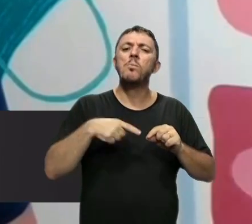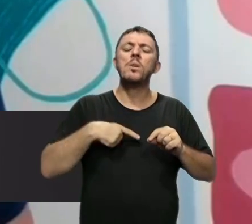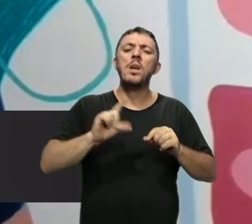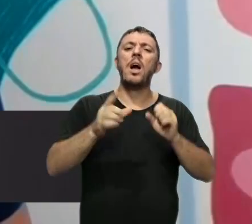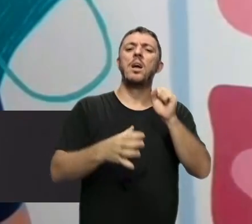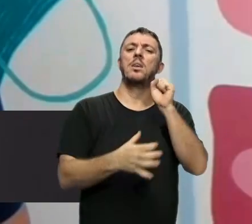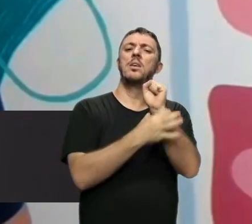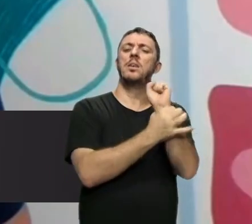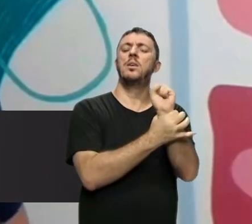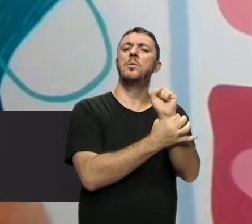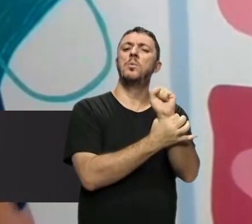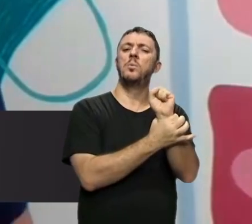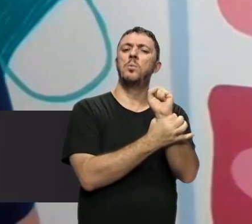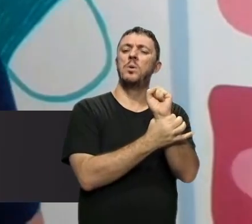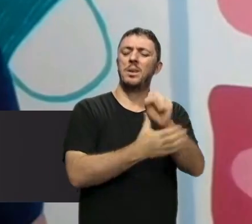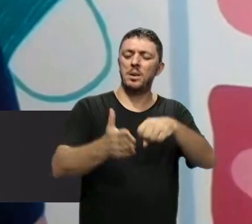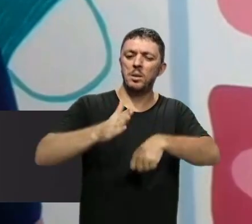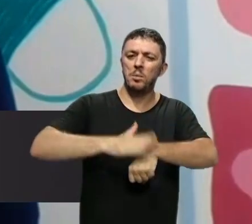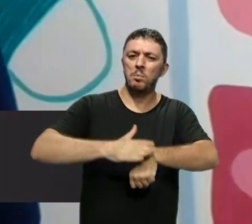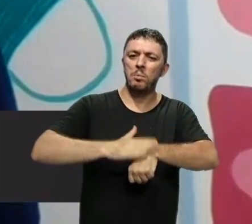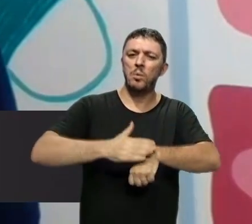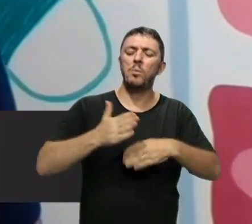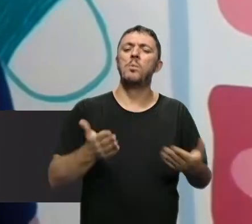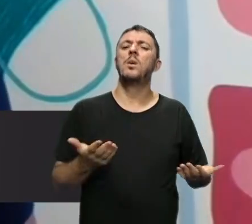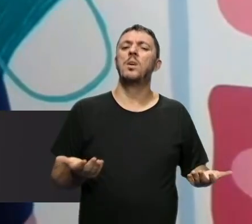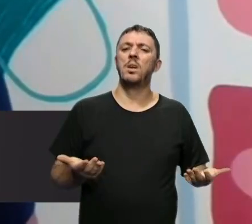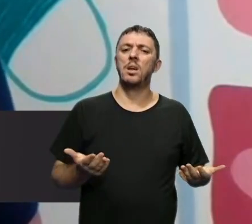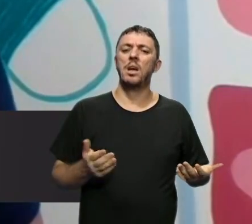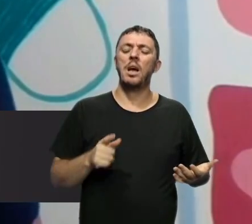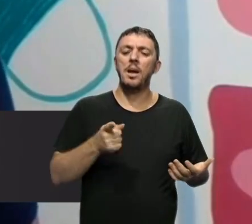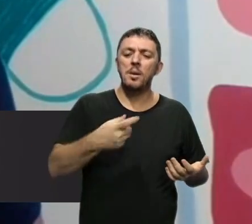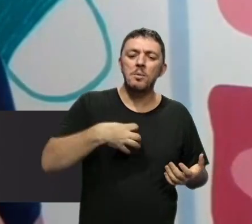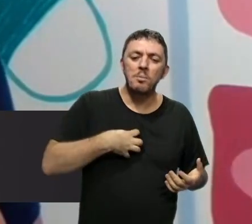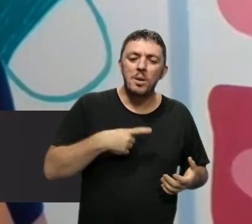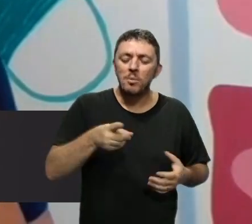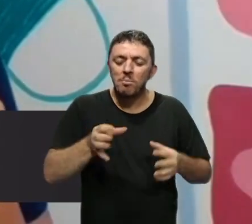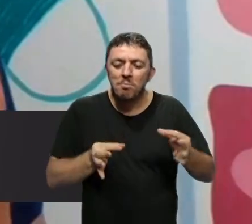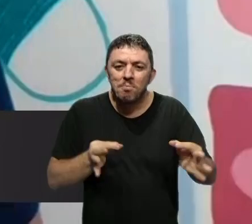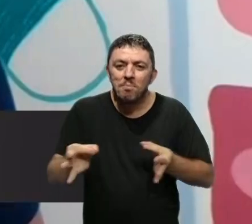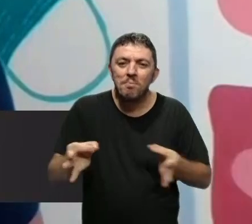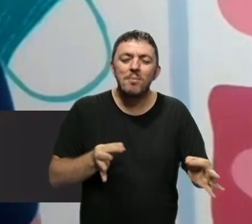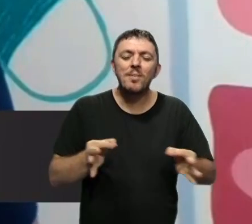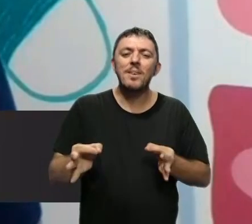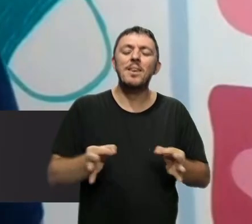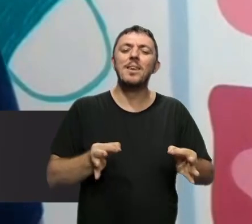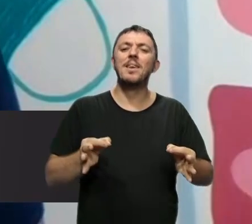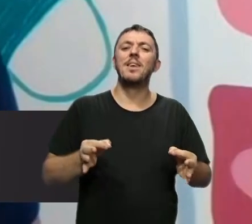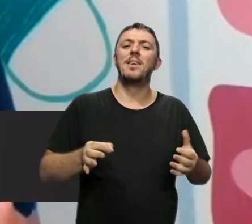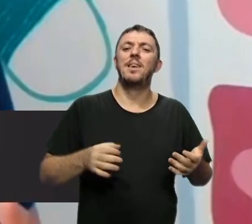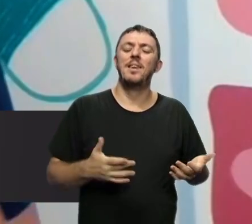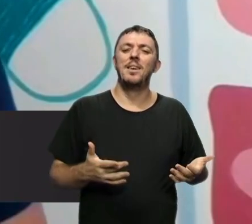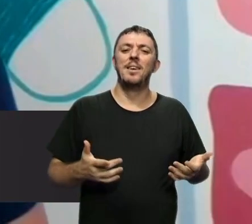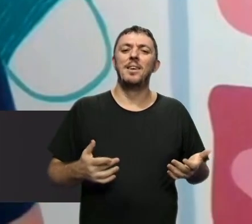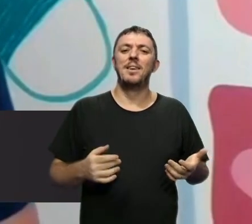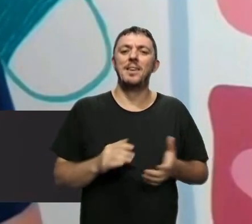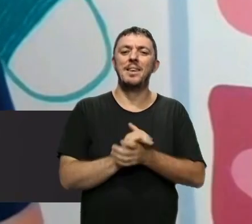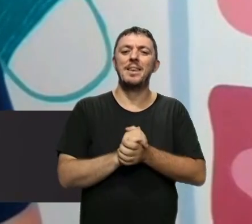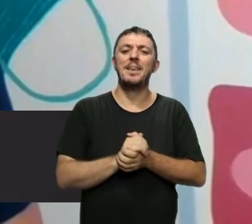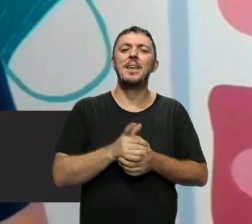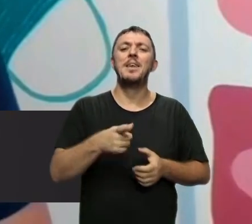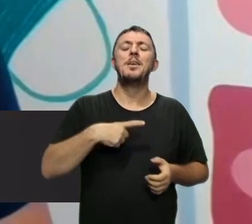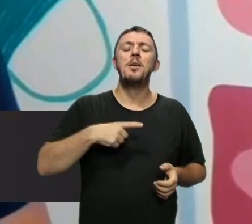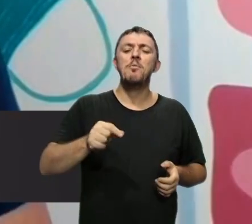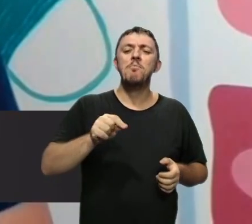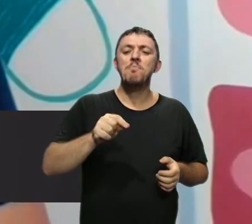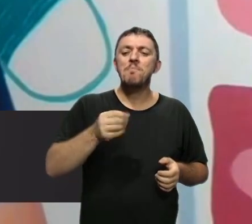o lugar que você escolheu? É a maneira como você organizou? Que fatores são esses que contribuem para você ter